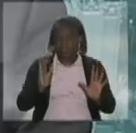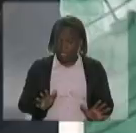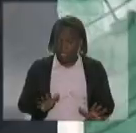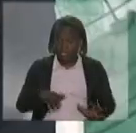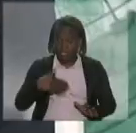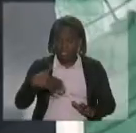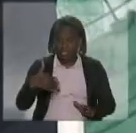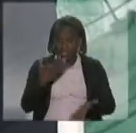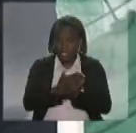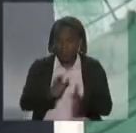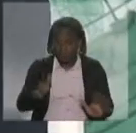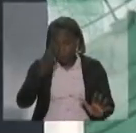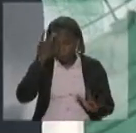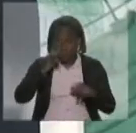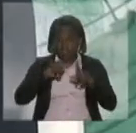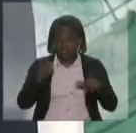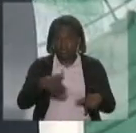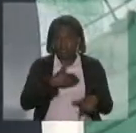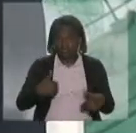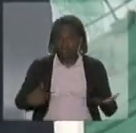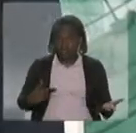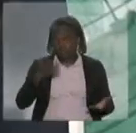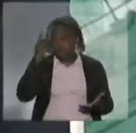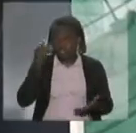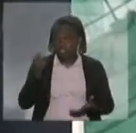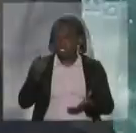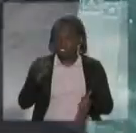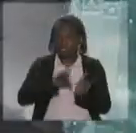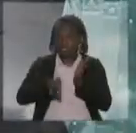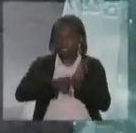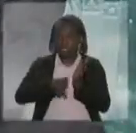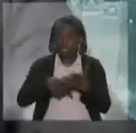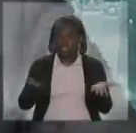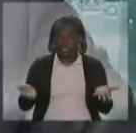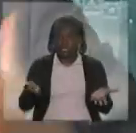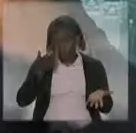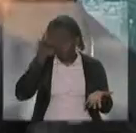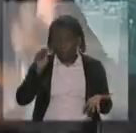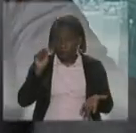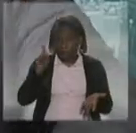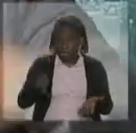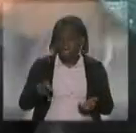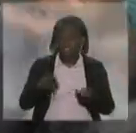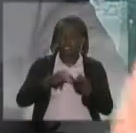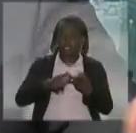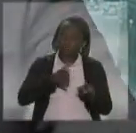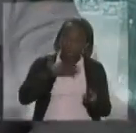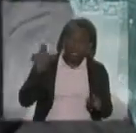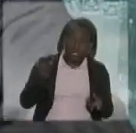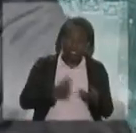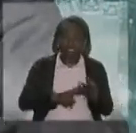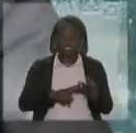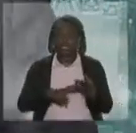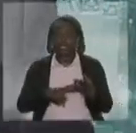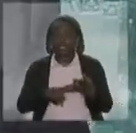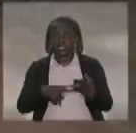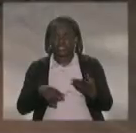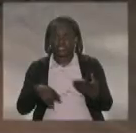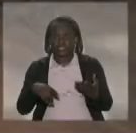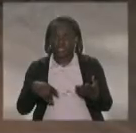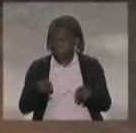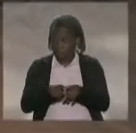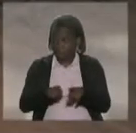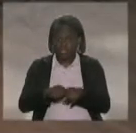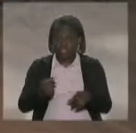vai acabando com o funcionalismo público que ele foi a pessoa que se aposentando vai aposentando falecendo você sabe uma despesa